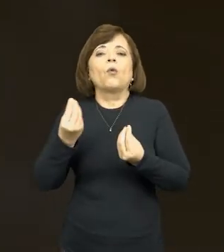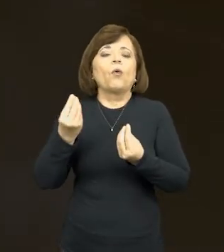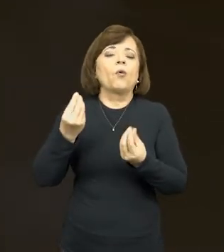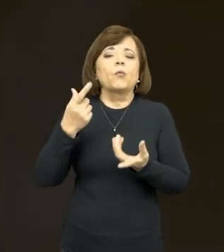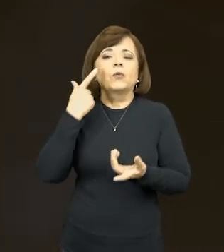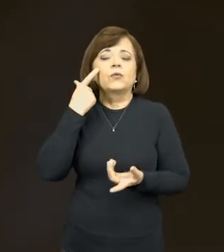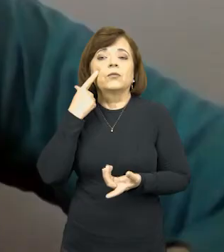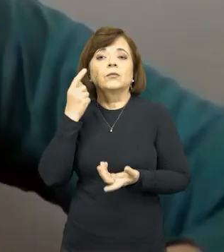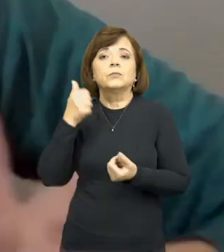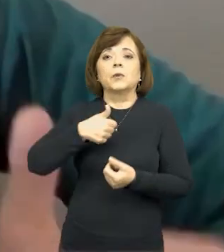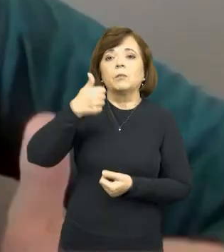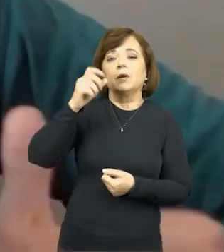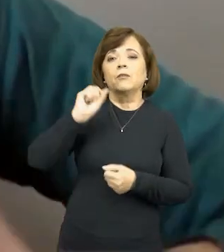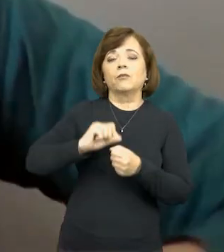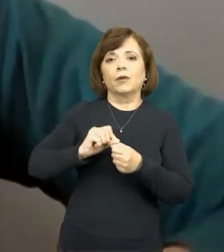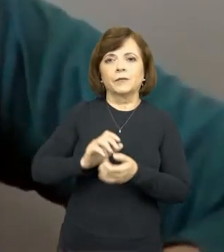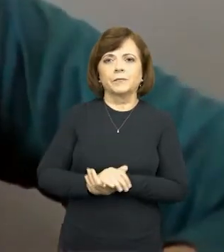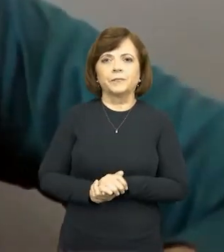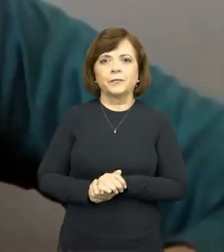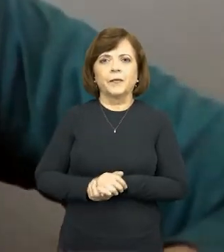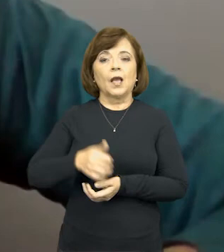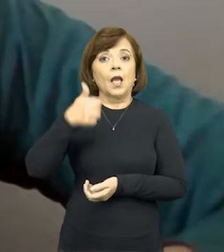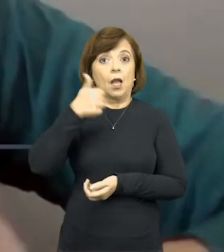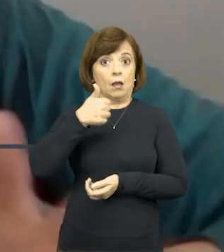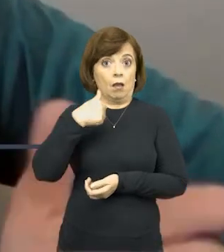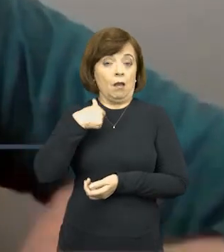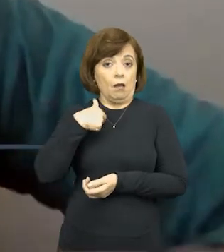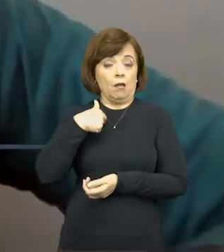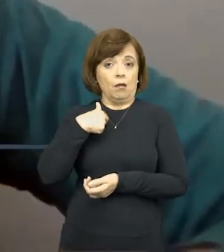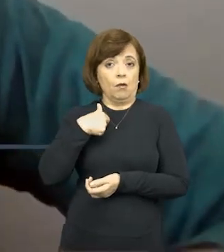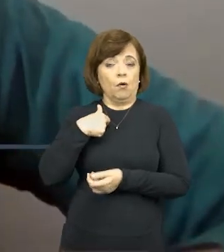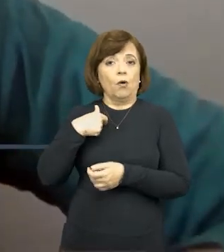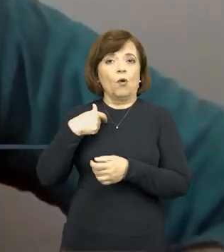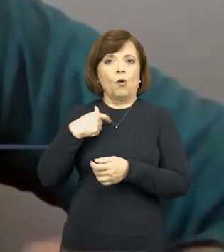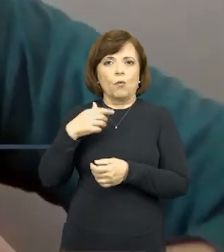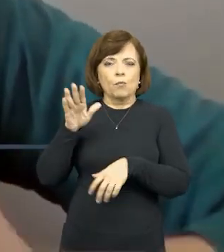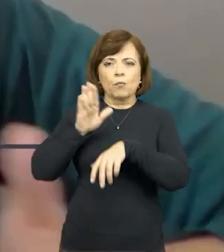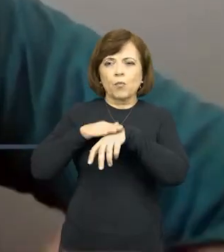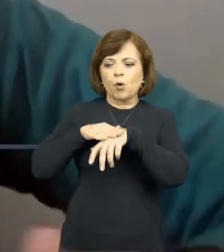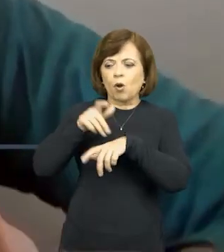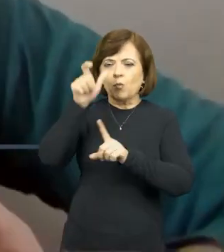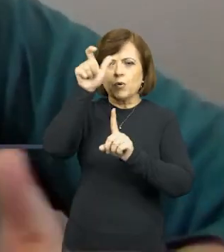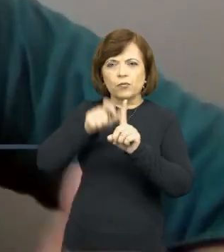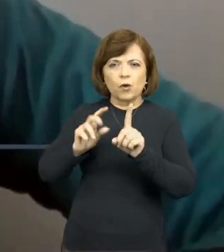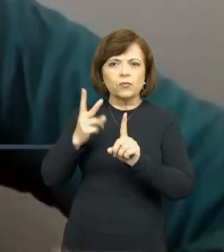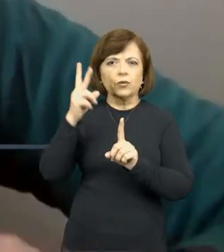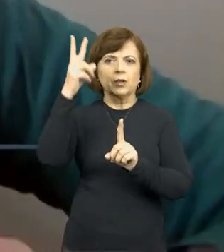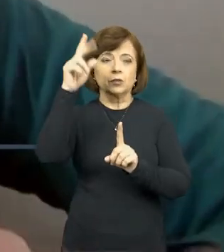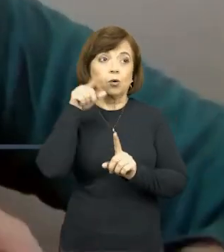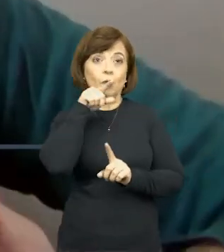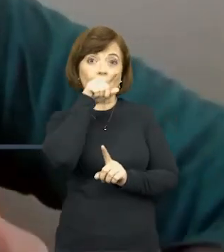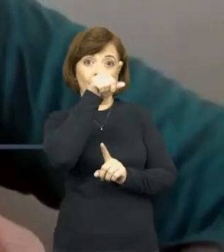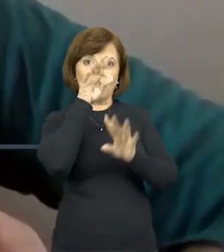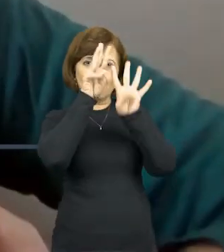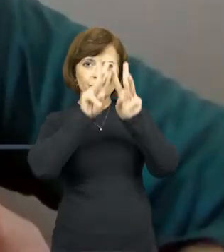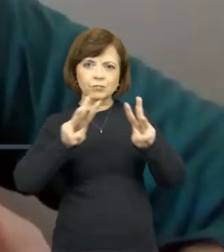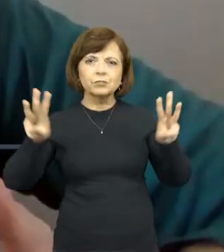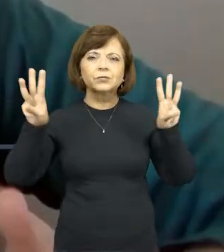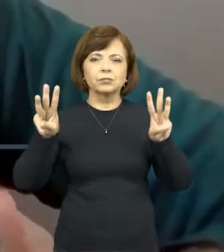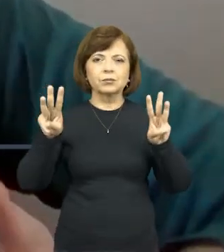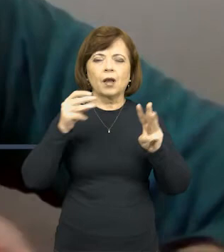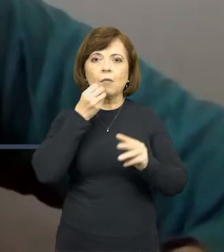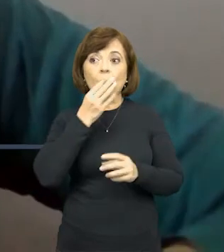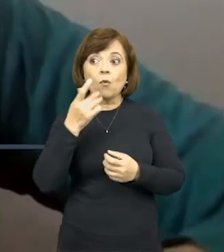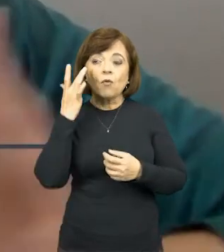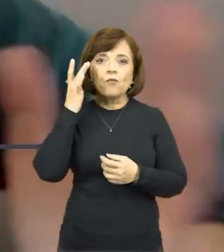alguma compra? Eu indico, em primeiro lugar, o próprio Consumidor Vencedor. Né? Ali é possível, numa linguagem simplificada,